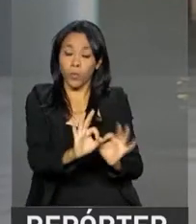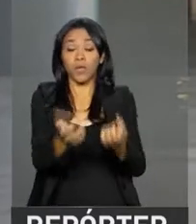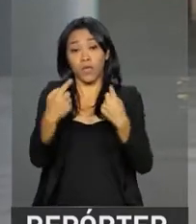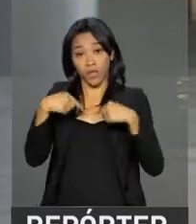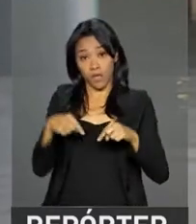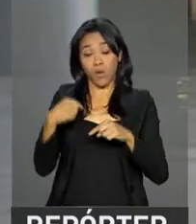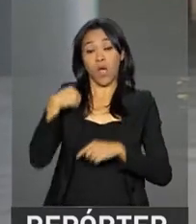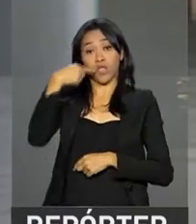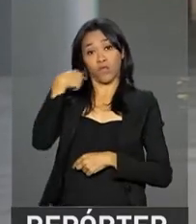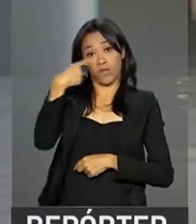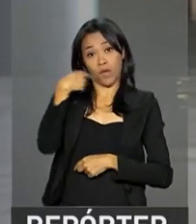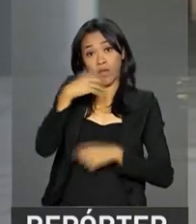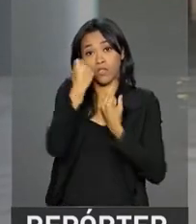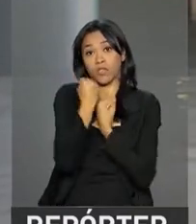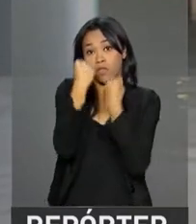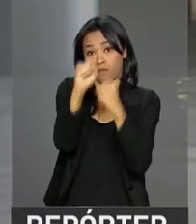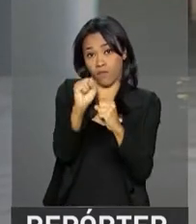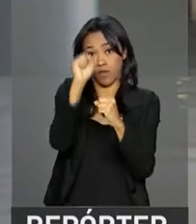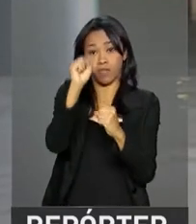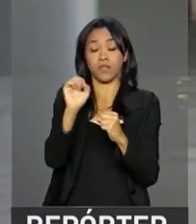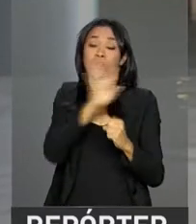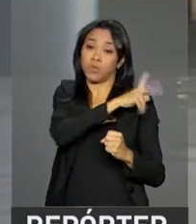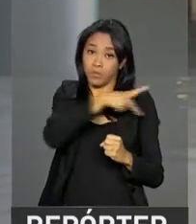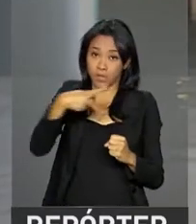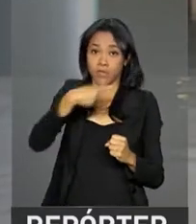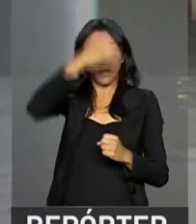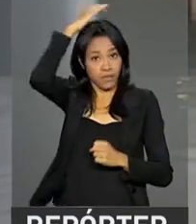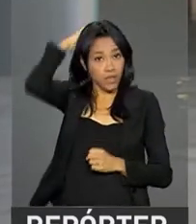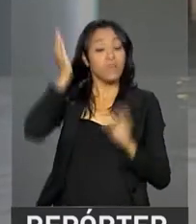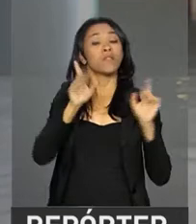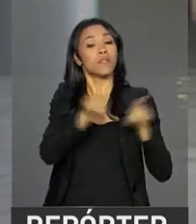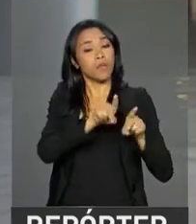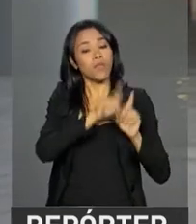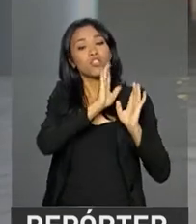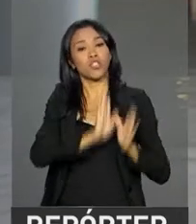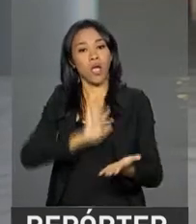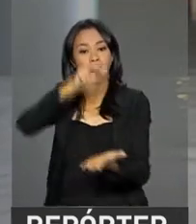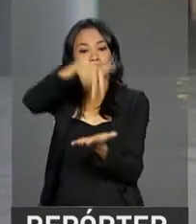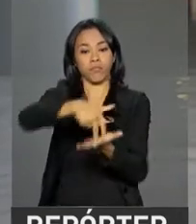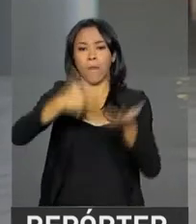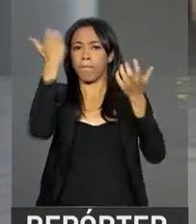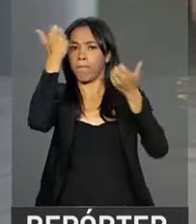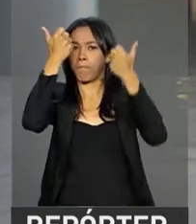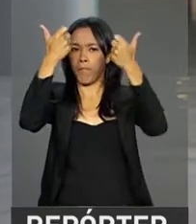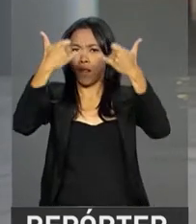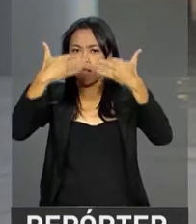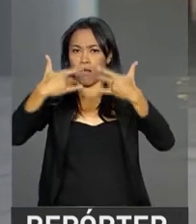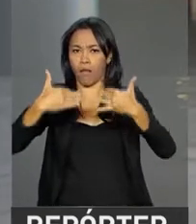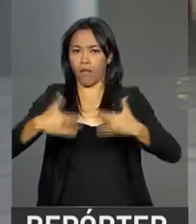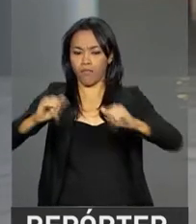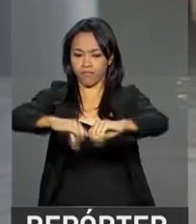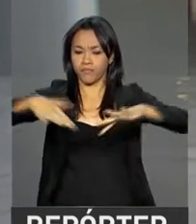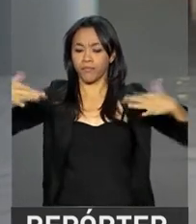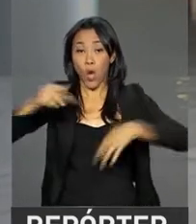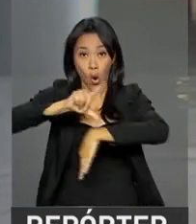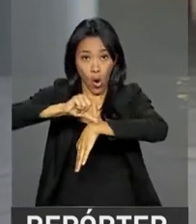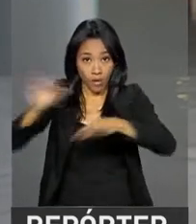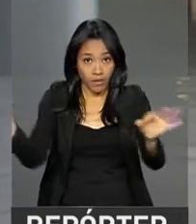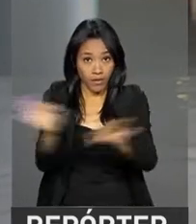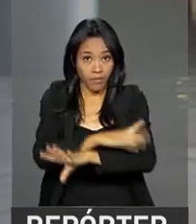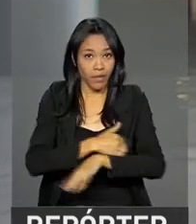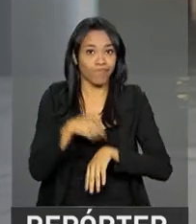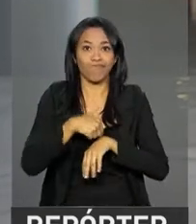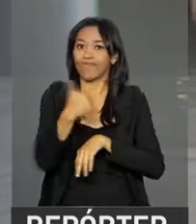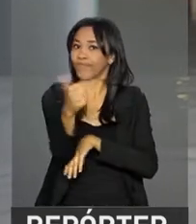e michel temer antônio cláudio mariz também está falou no plenário a sessão não tem hora para terminar